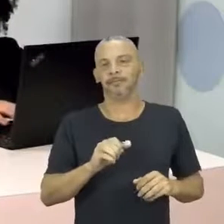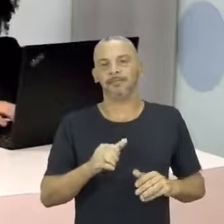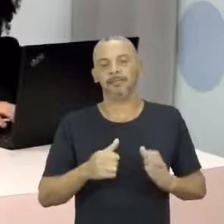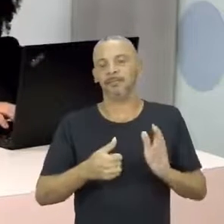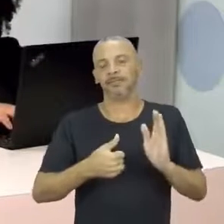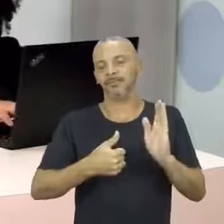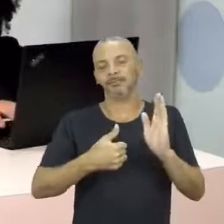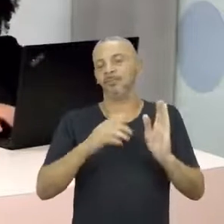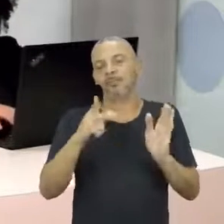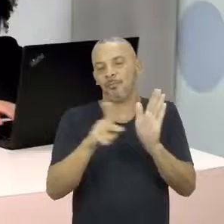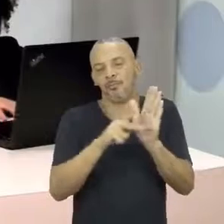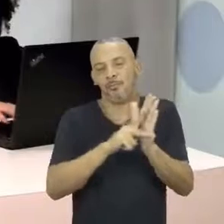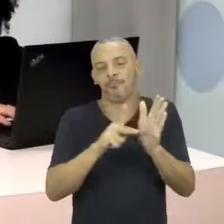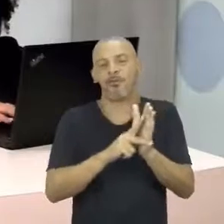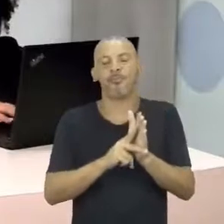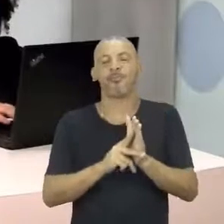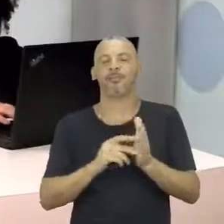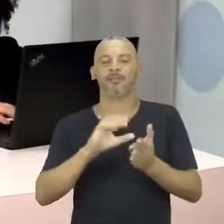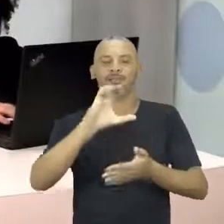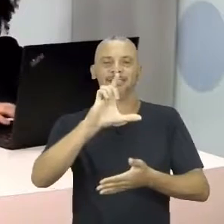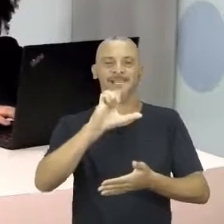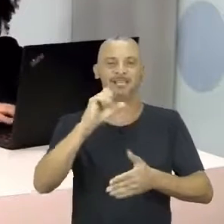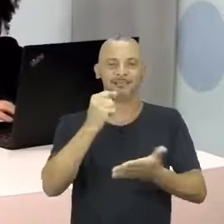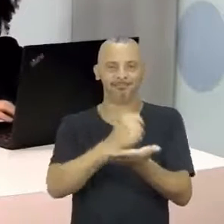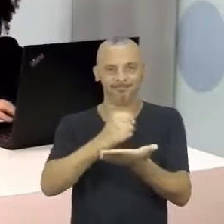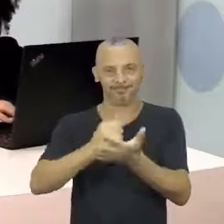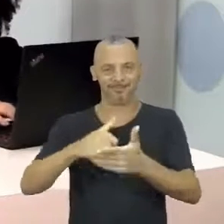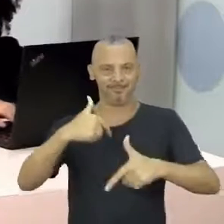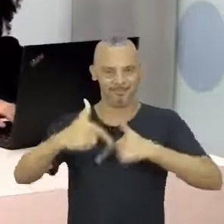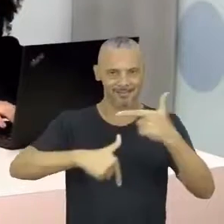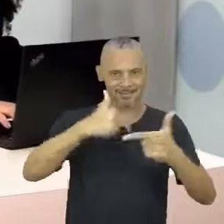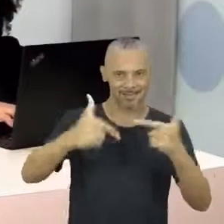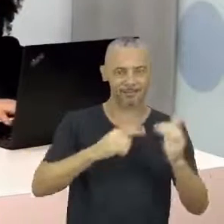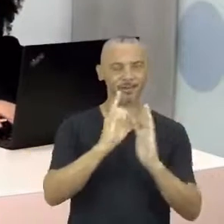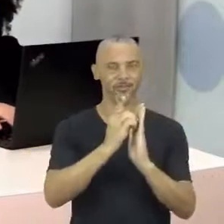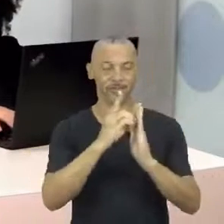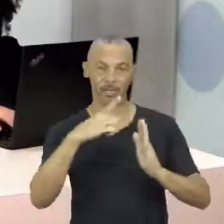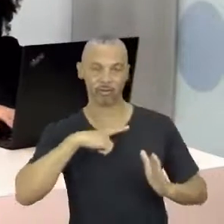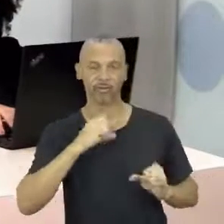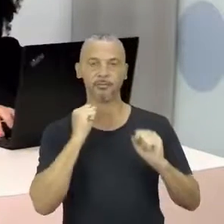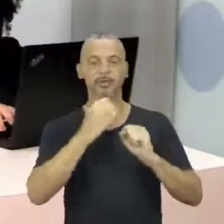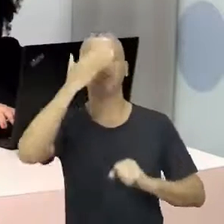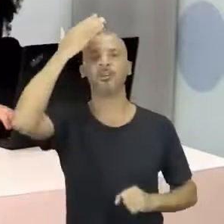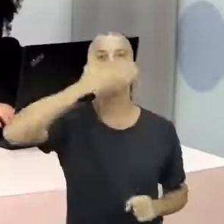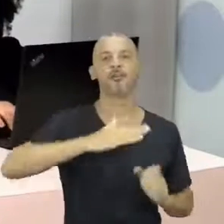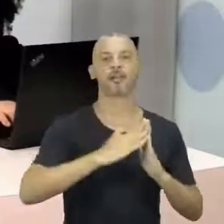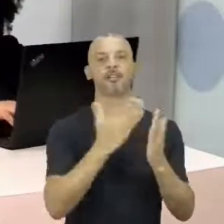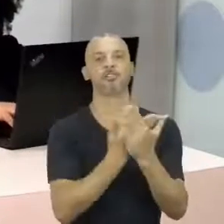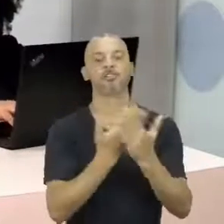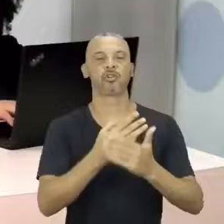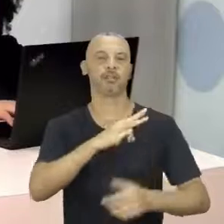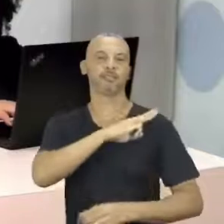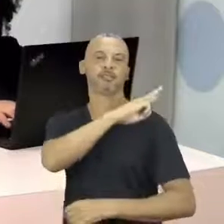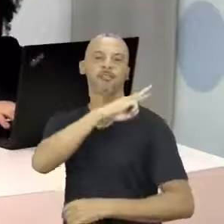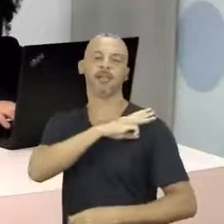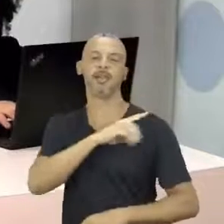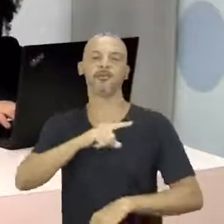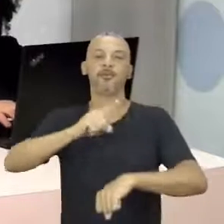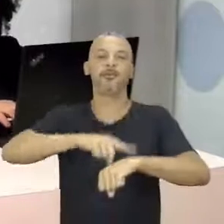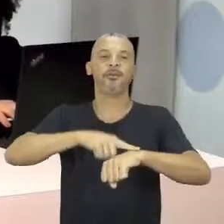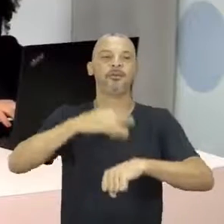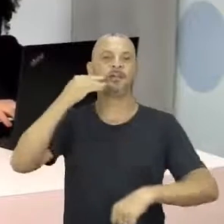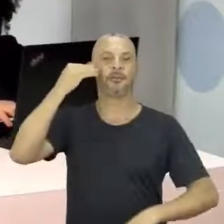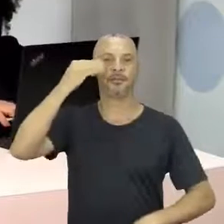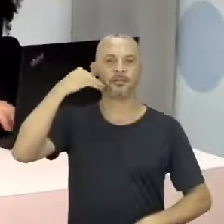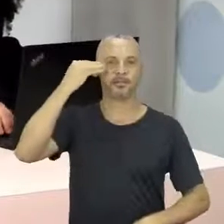digital, coloca lá para que a gente possa observar que a escola é uma escola de ensino médio, o tempo de experiência,